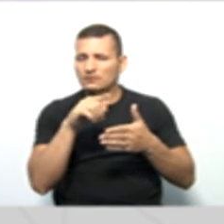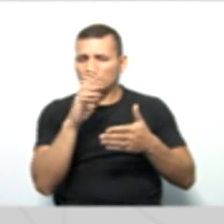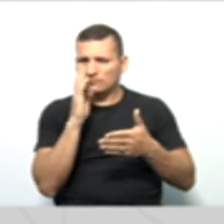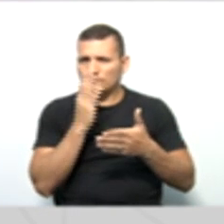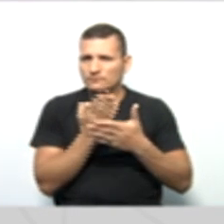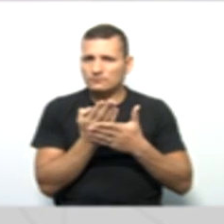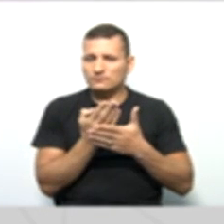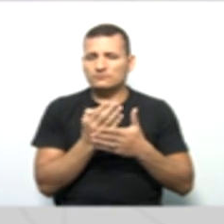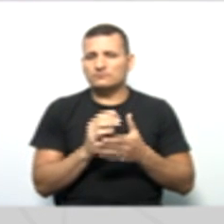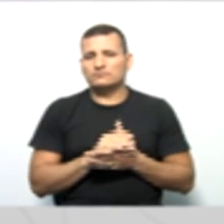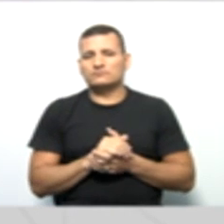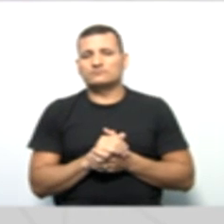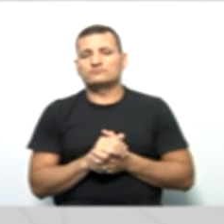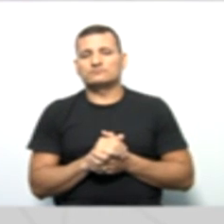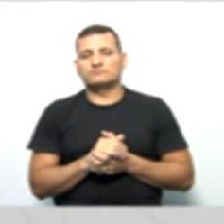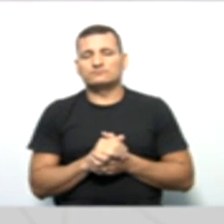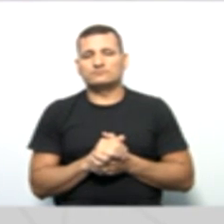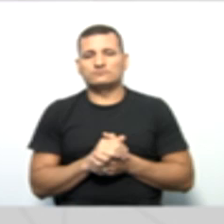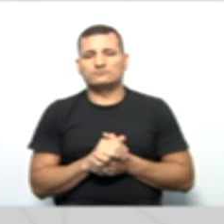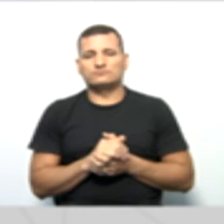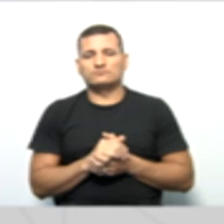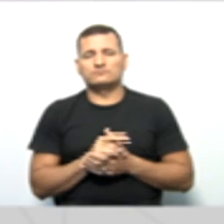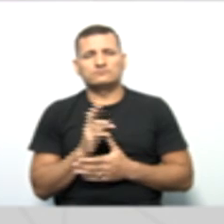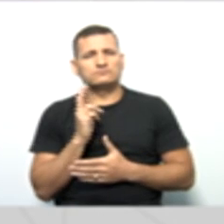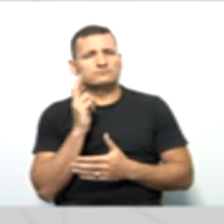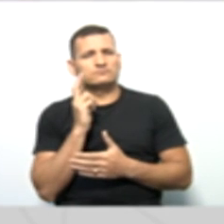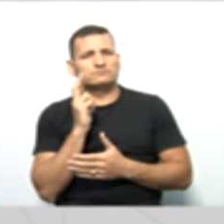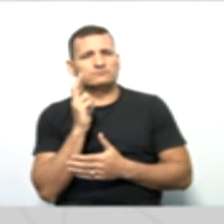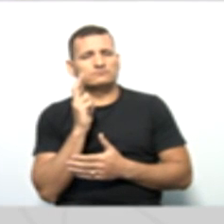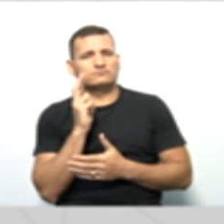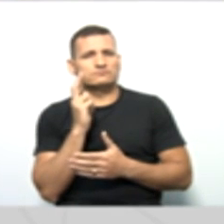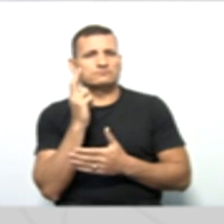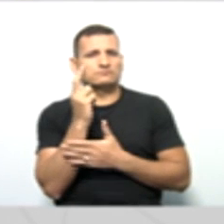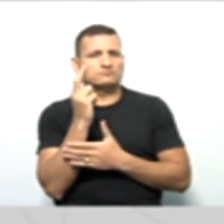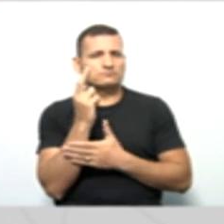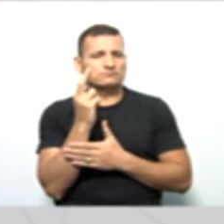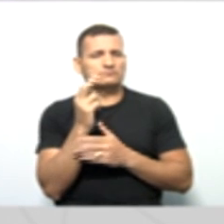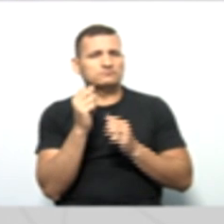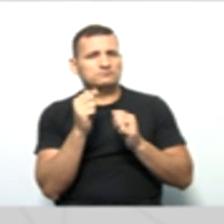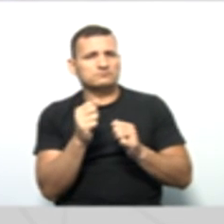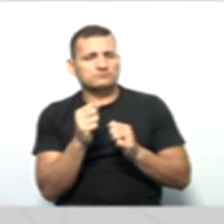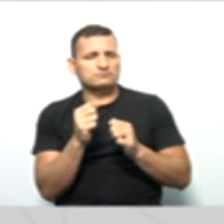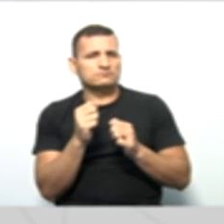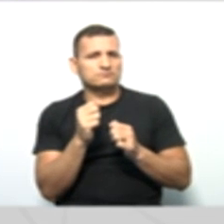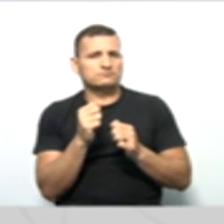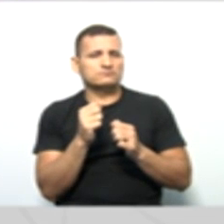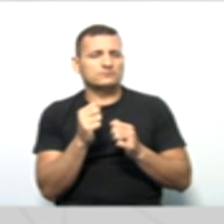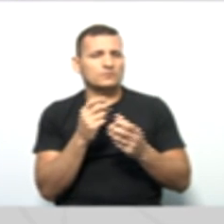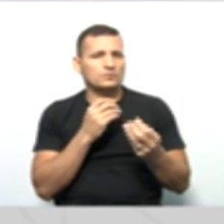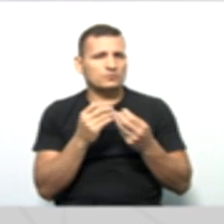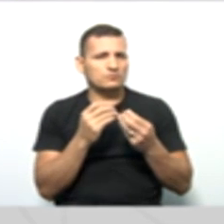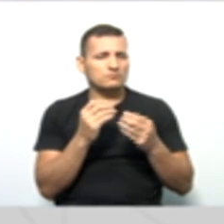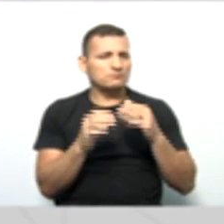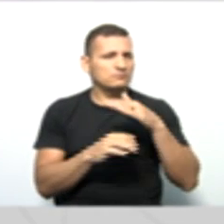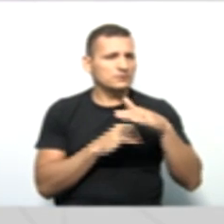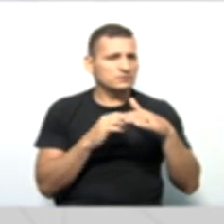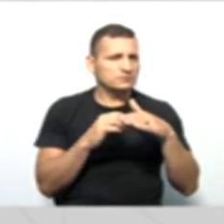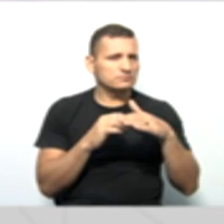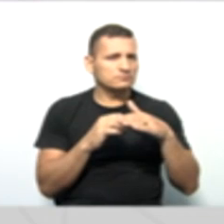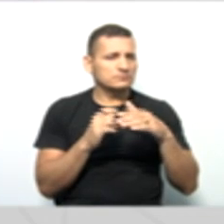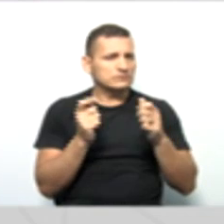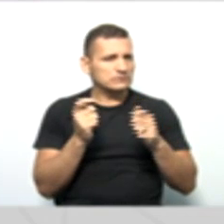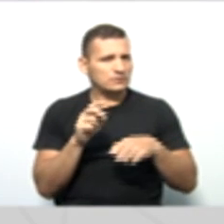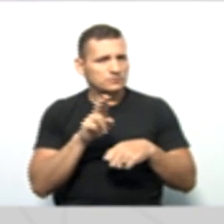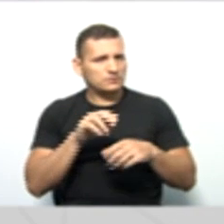tomar decisões que vão traçar o rumo da minha empresa a partir desse sistema? Existe